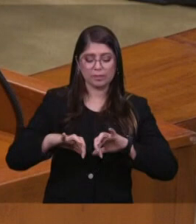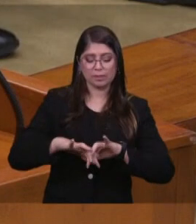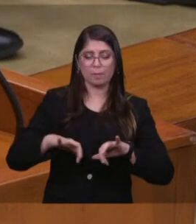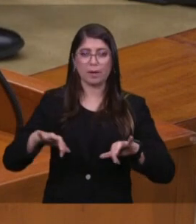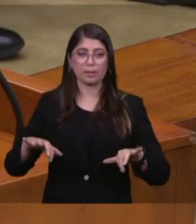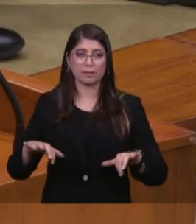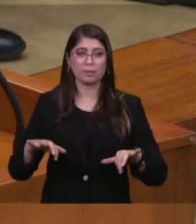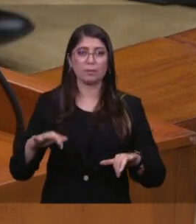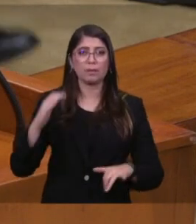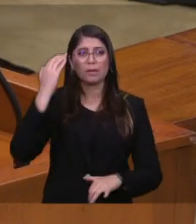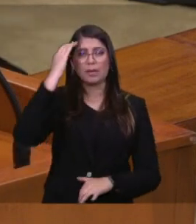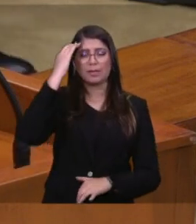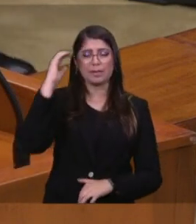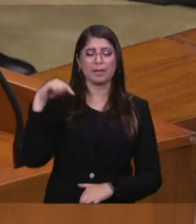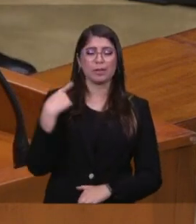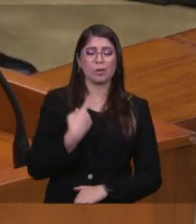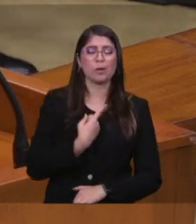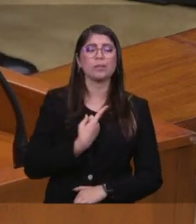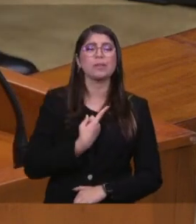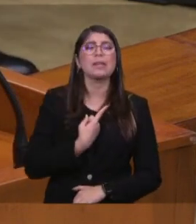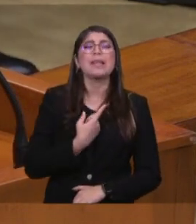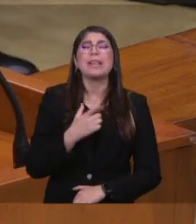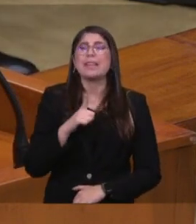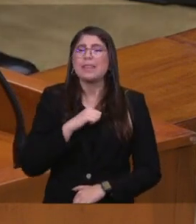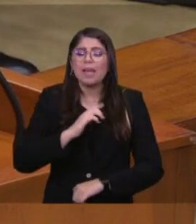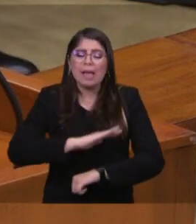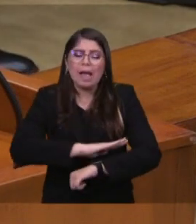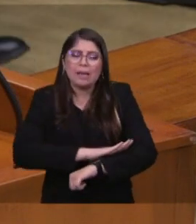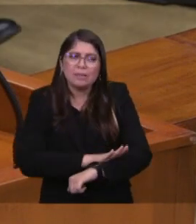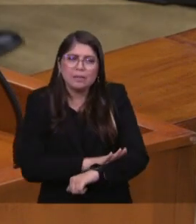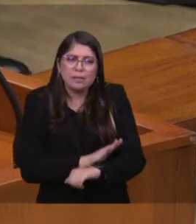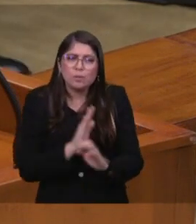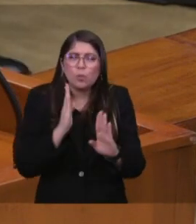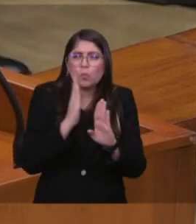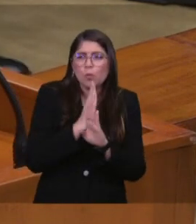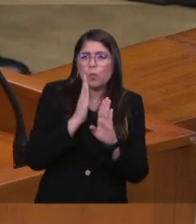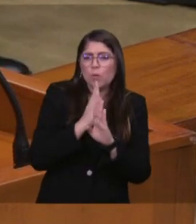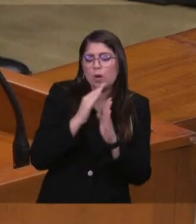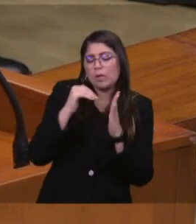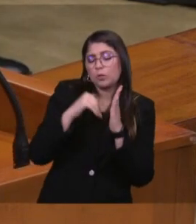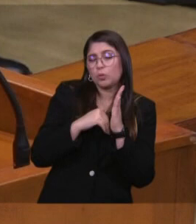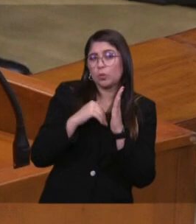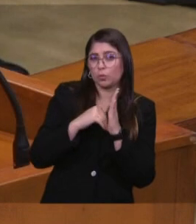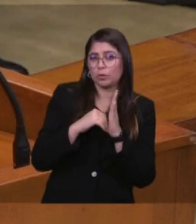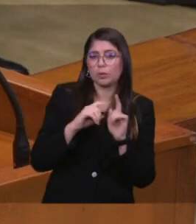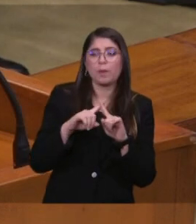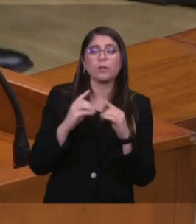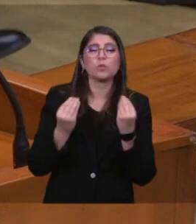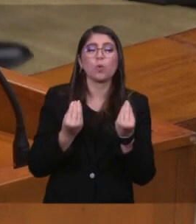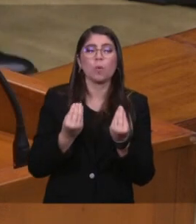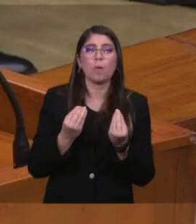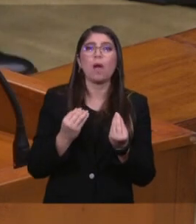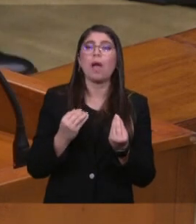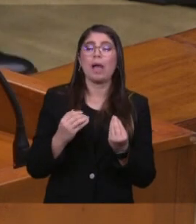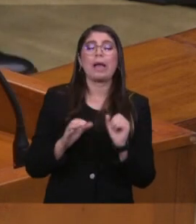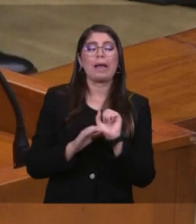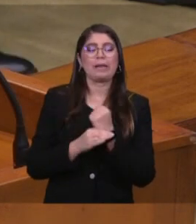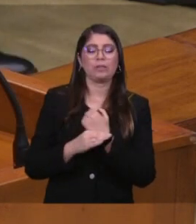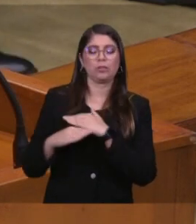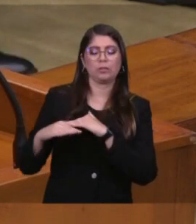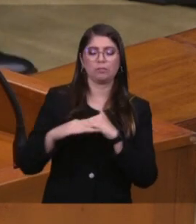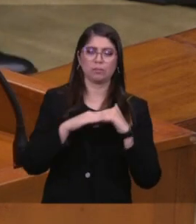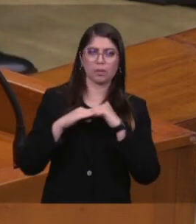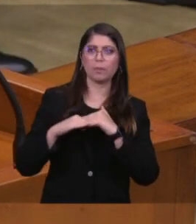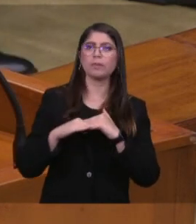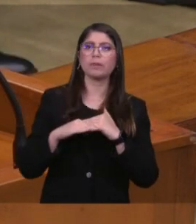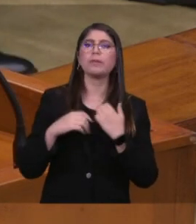compreensão de que vivemos sob um racismo sutil que pode ser combatido apenas garantindo tratamento igualitário. Nesse